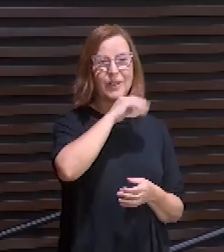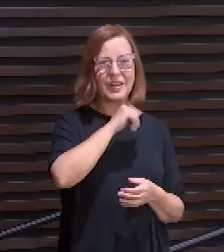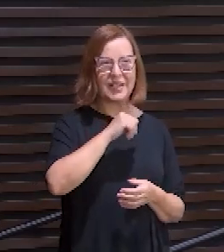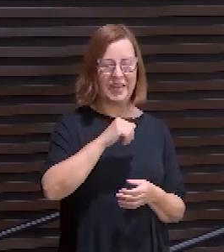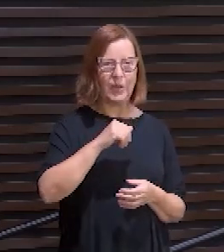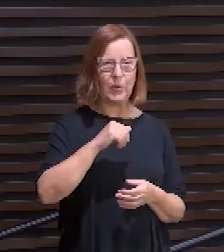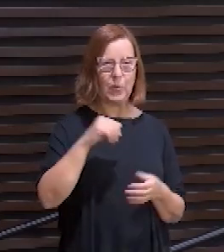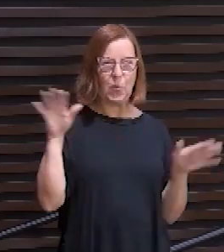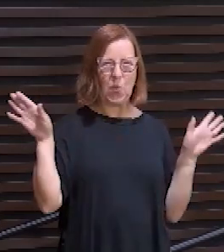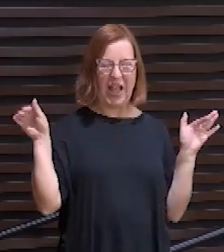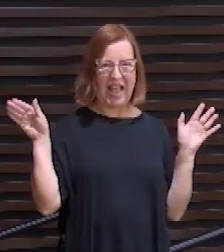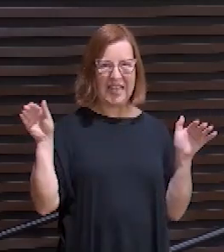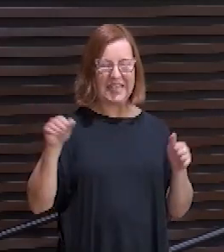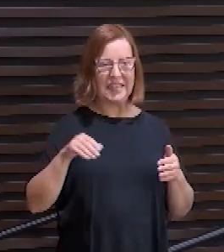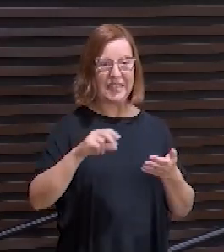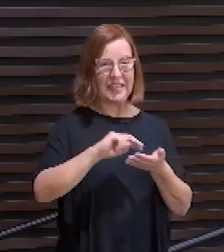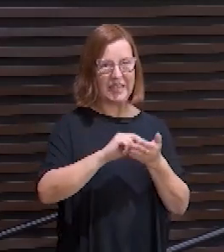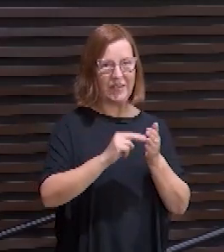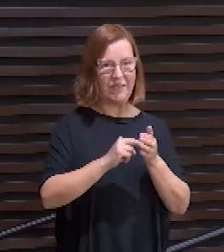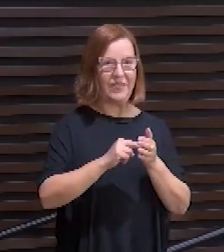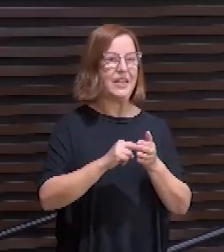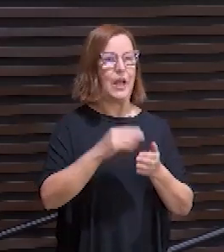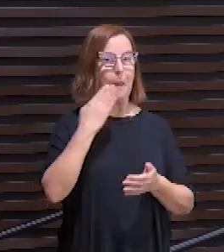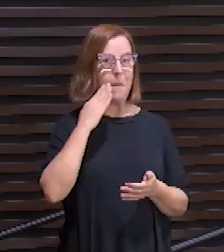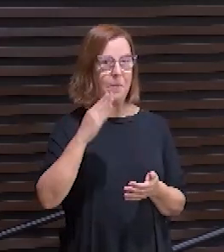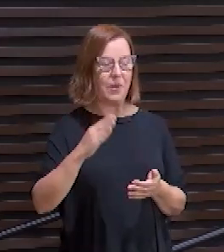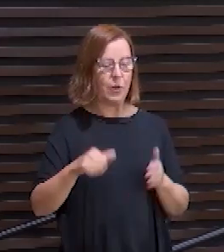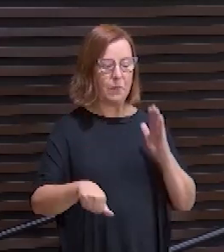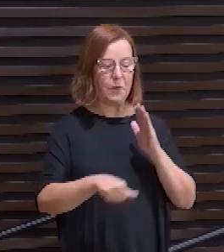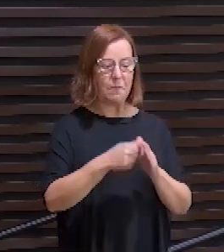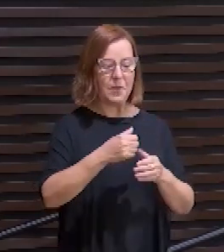Primeiro grande império mundial.